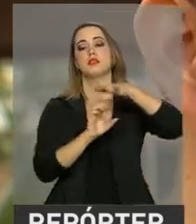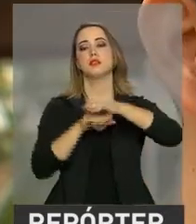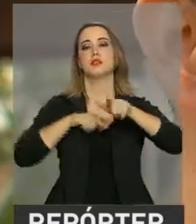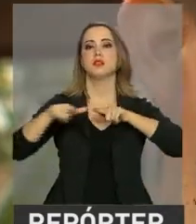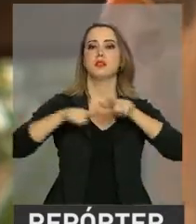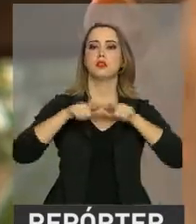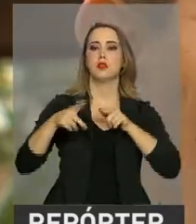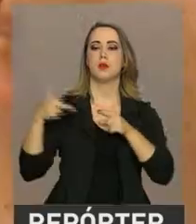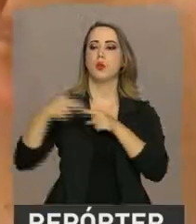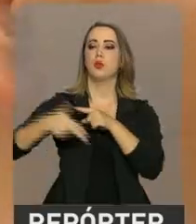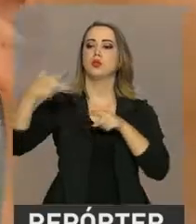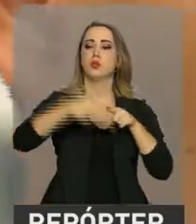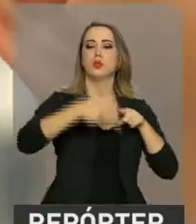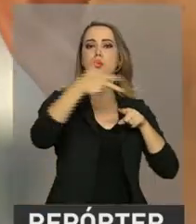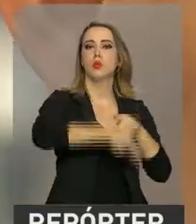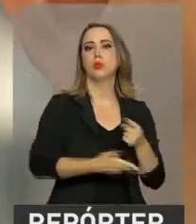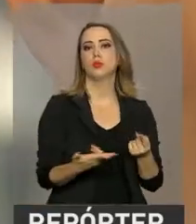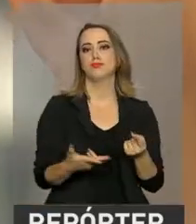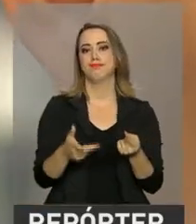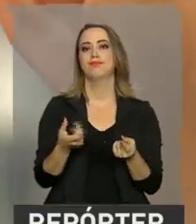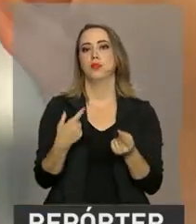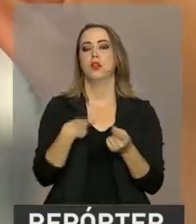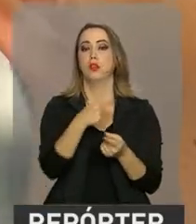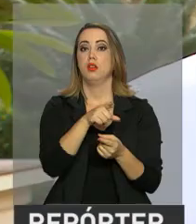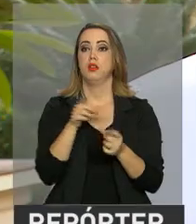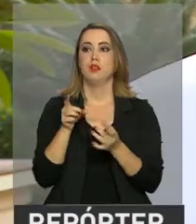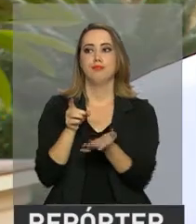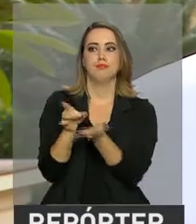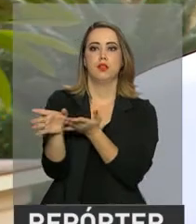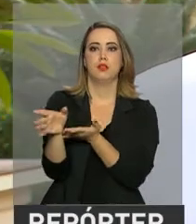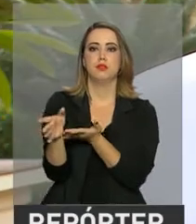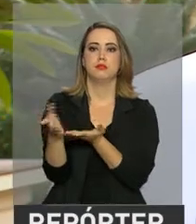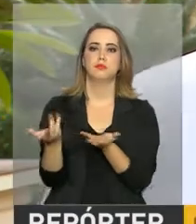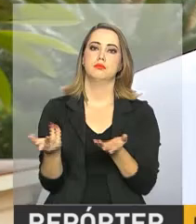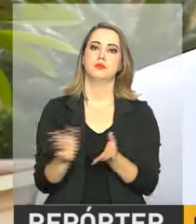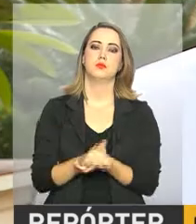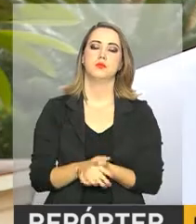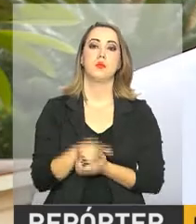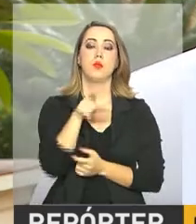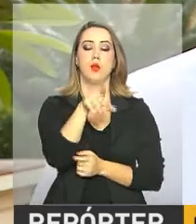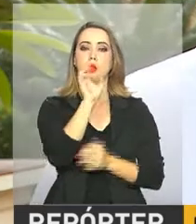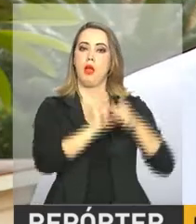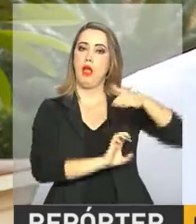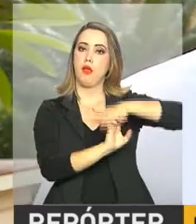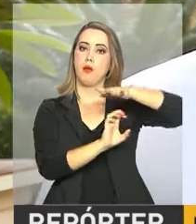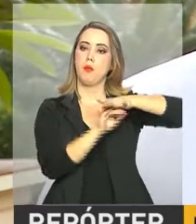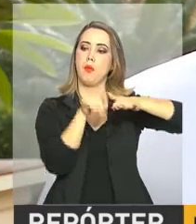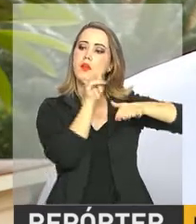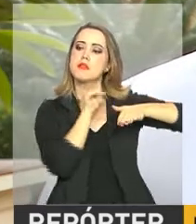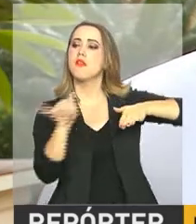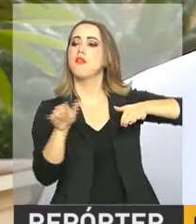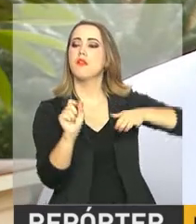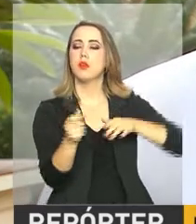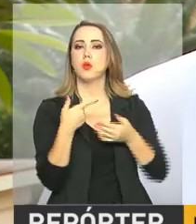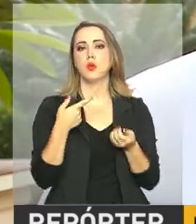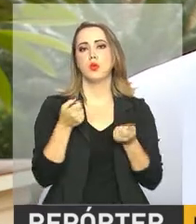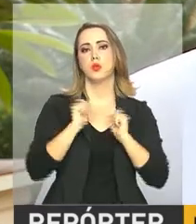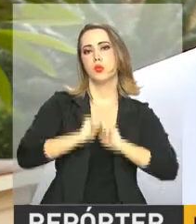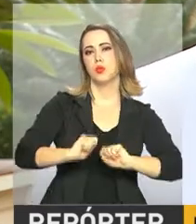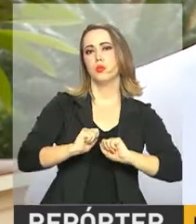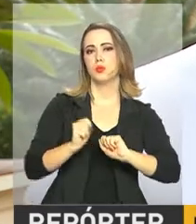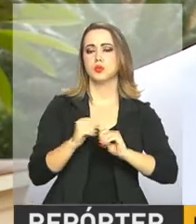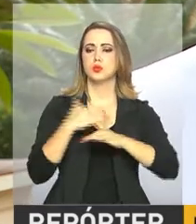anos fez cortes eo analista de sistemas foi demitido eu falar que não tinha a capacidade potencial